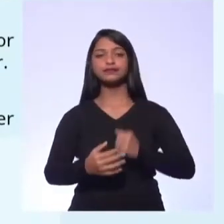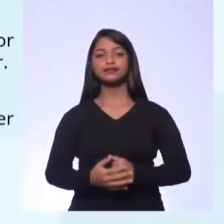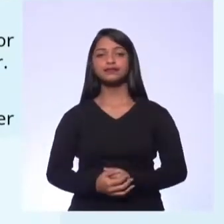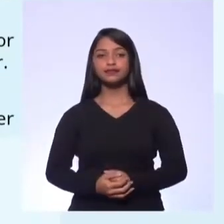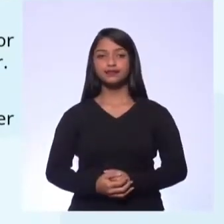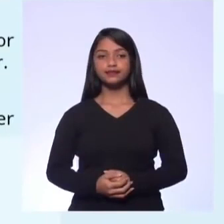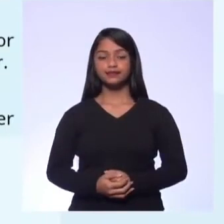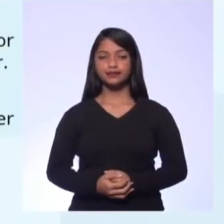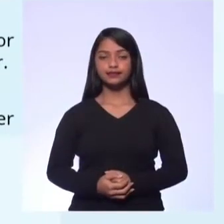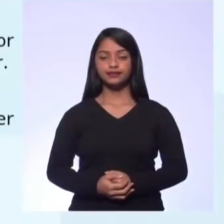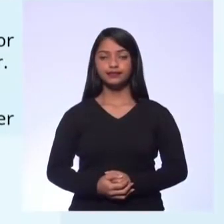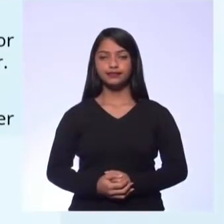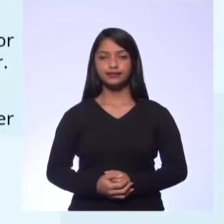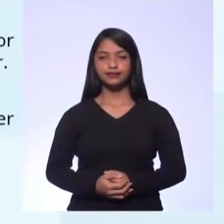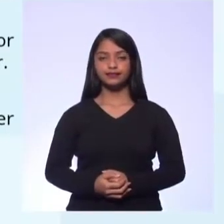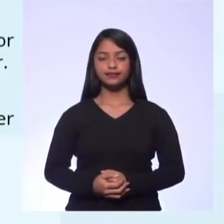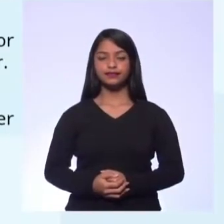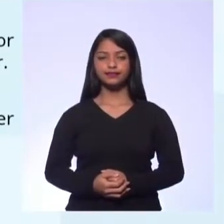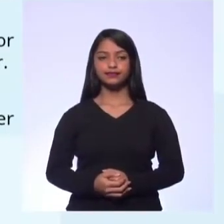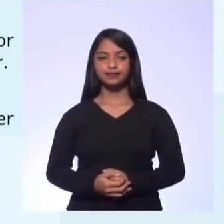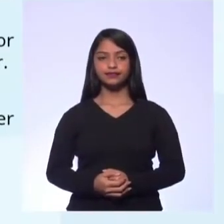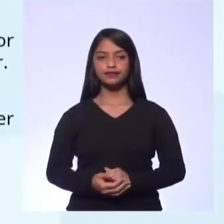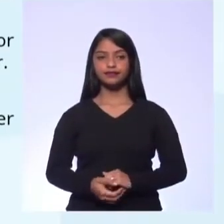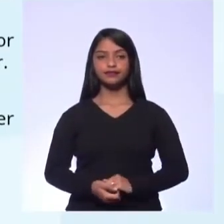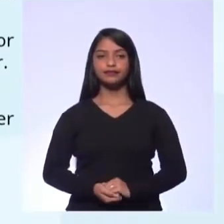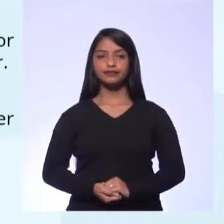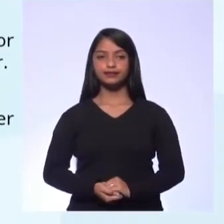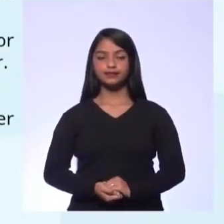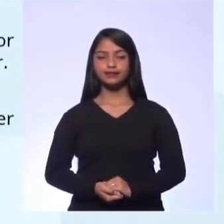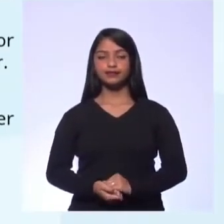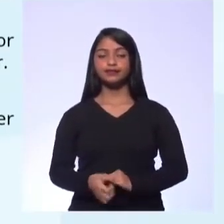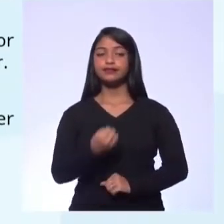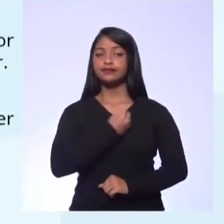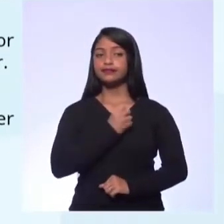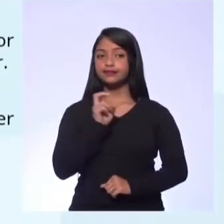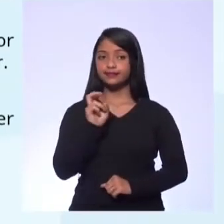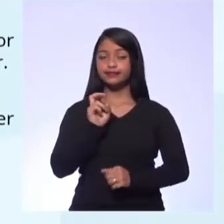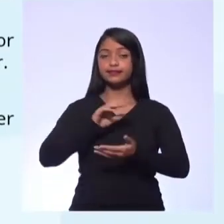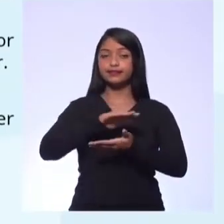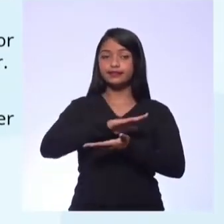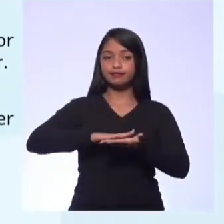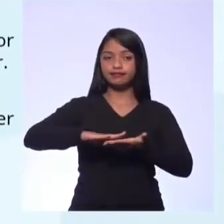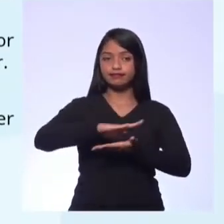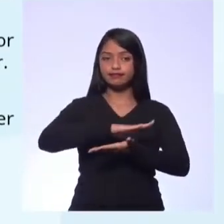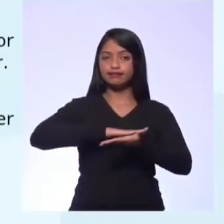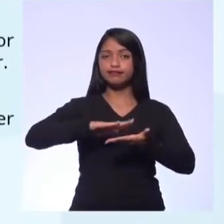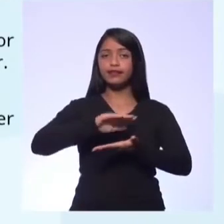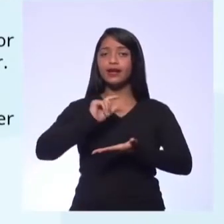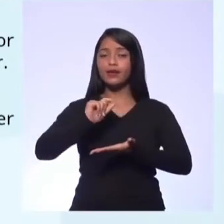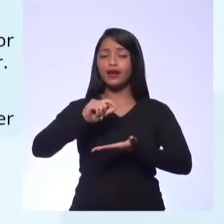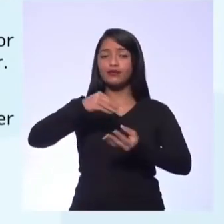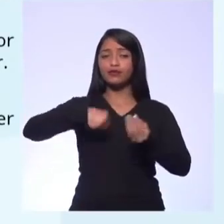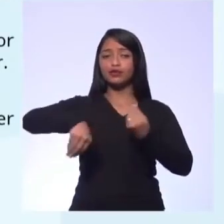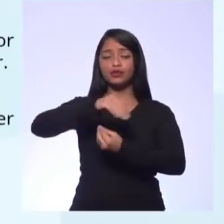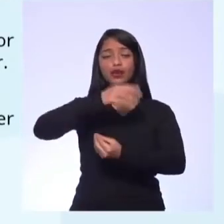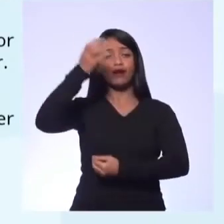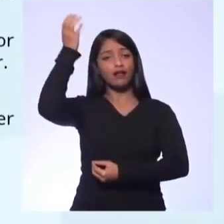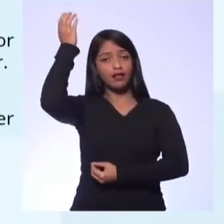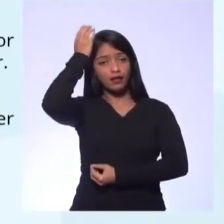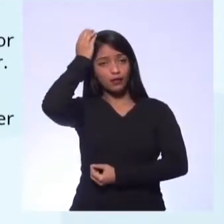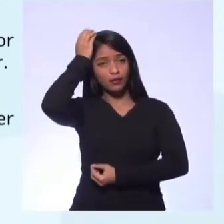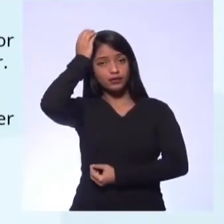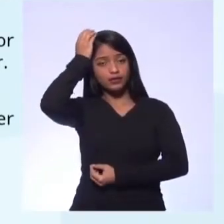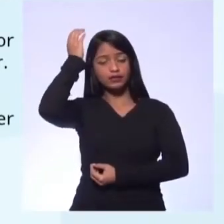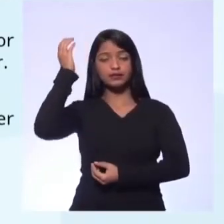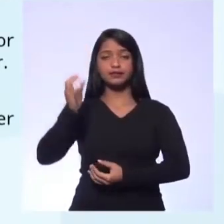dessert made of condensed milk, Brigadeiro é uma sobremesa feita de leite condensado,